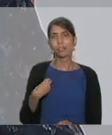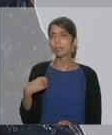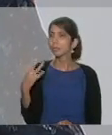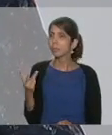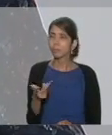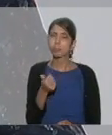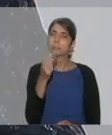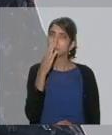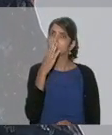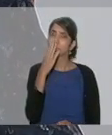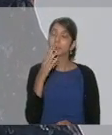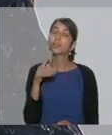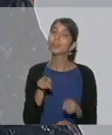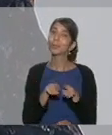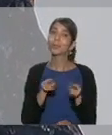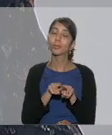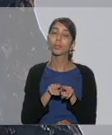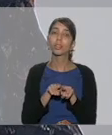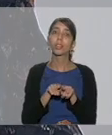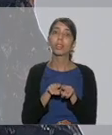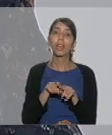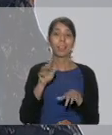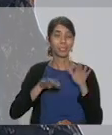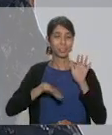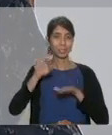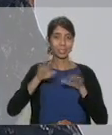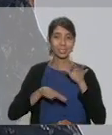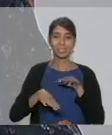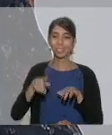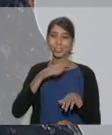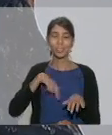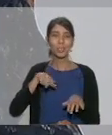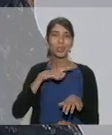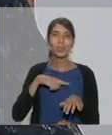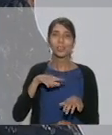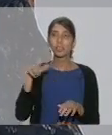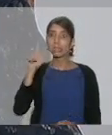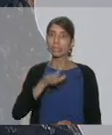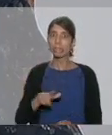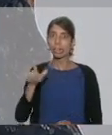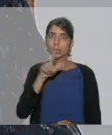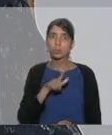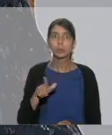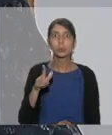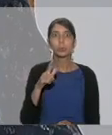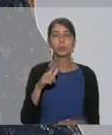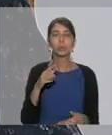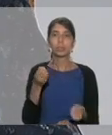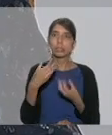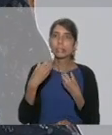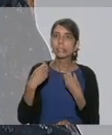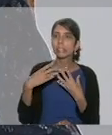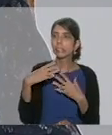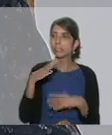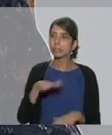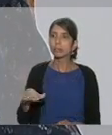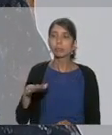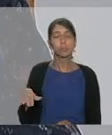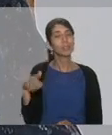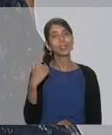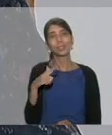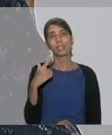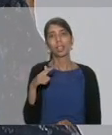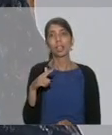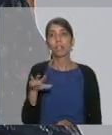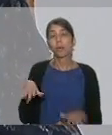é incrível. E eu acho interessante porque, às vezes, a gente não é apresentada a literatura cedo, né? Como foi o caso da